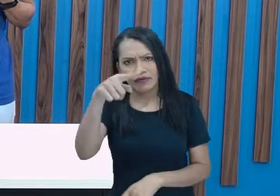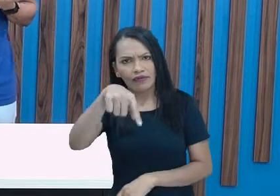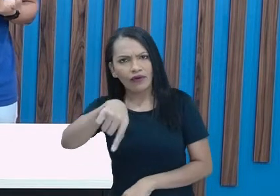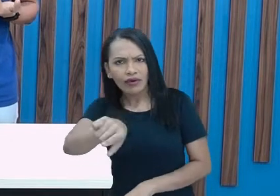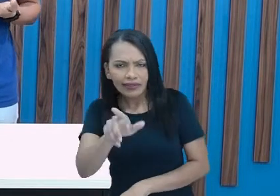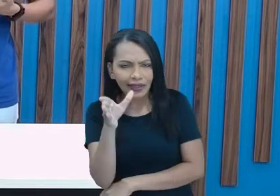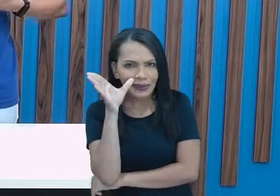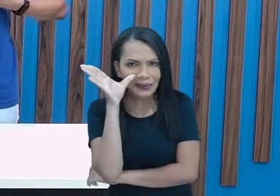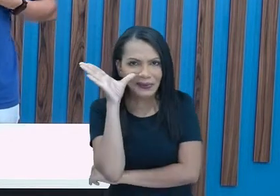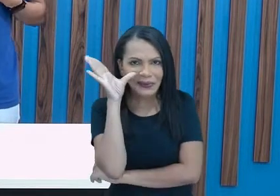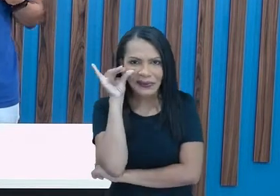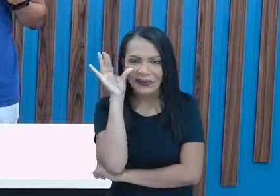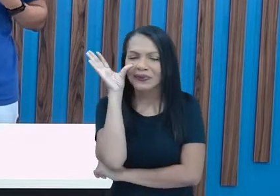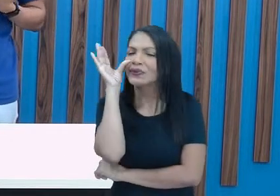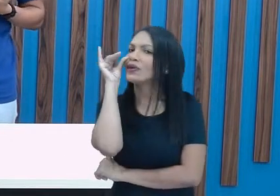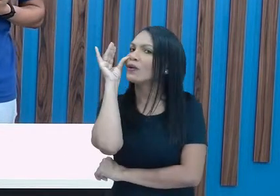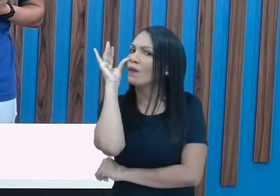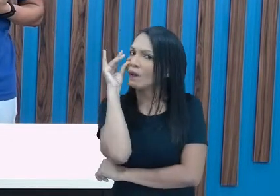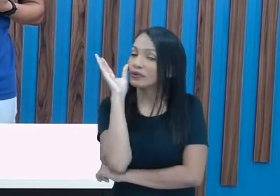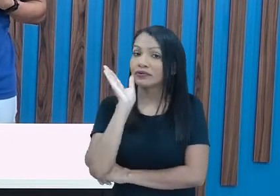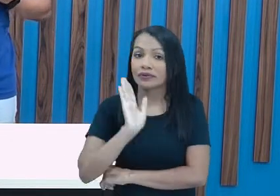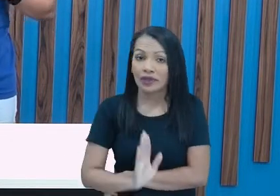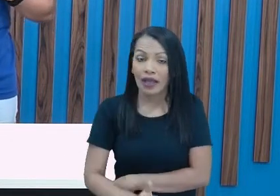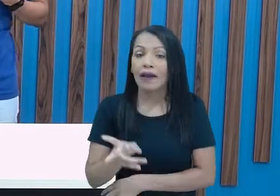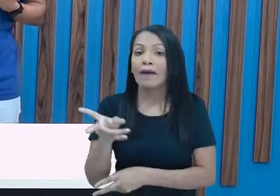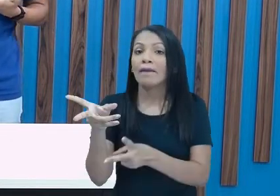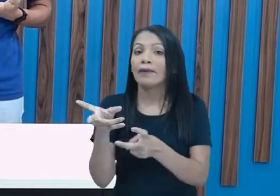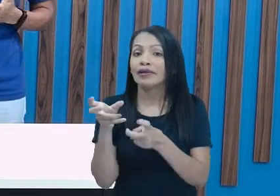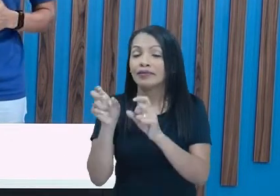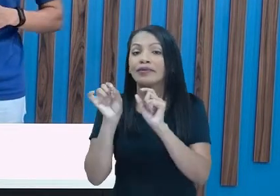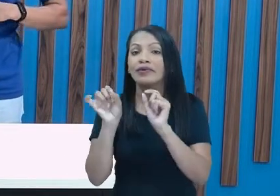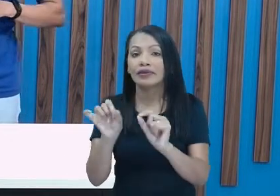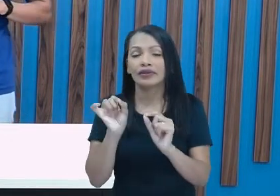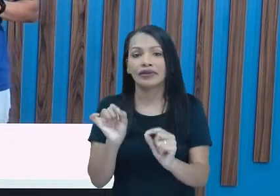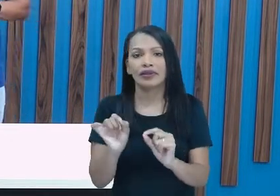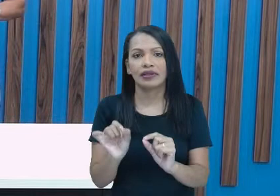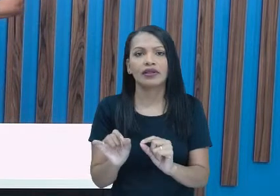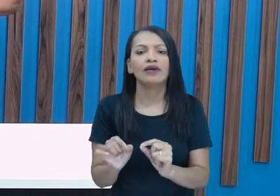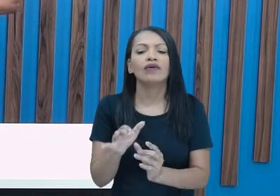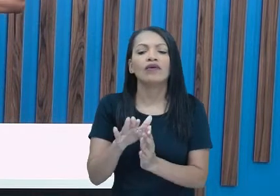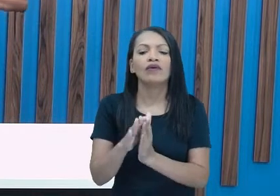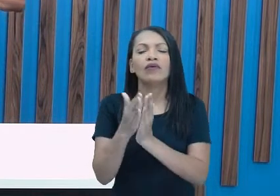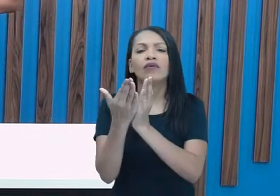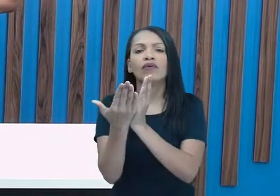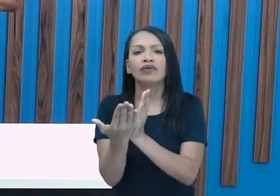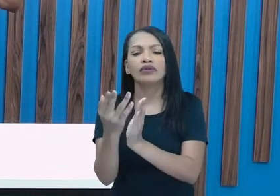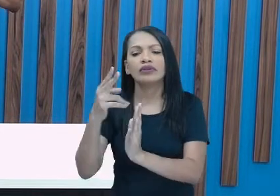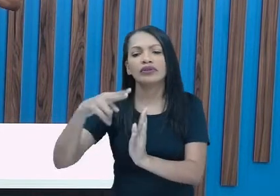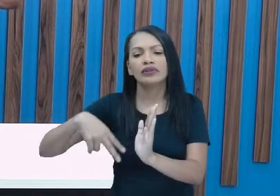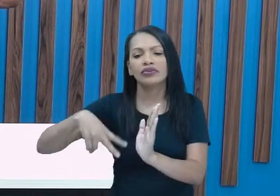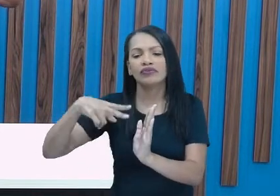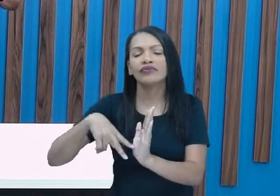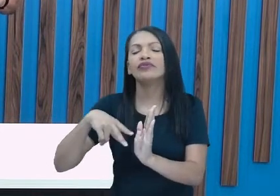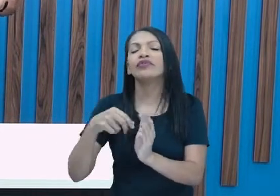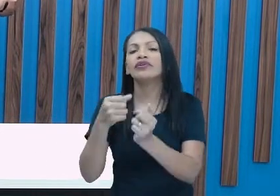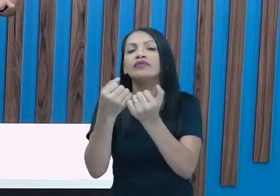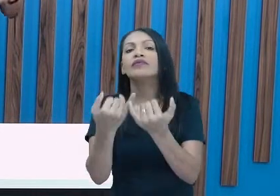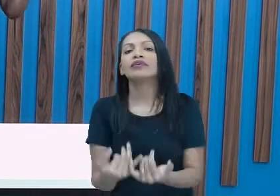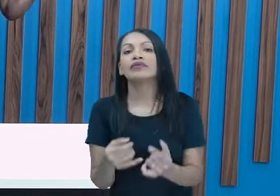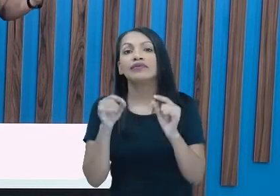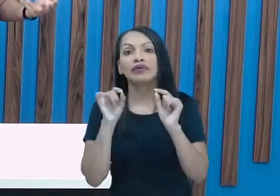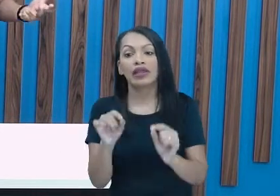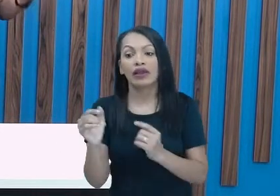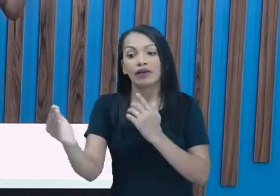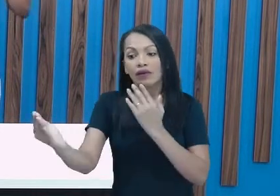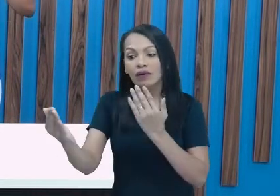pouco curiosos. Mas aí a gente já percebeu que esse livro fala um pouco de quê? De comparação de números, tem